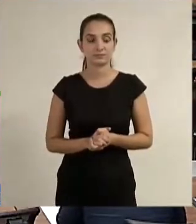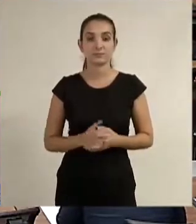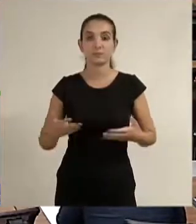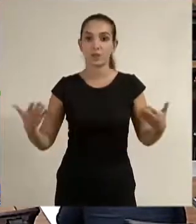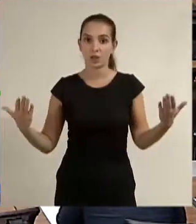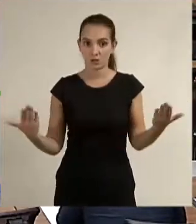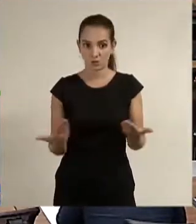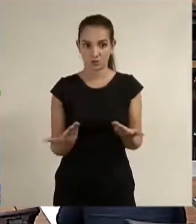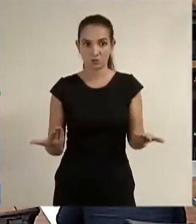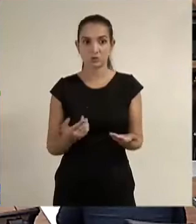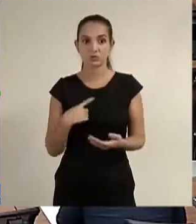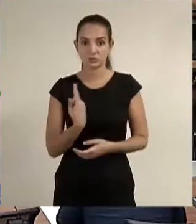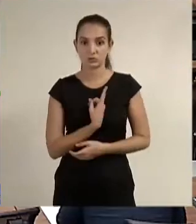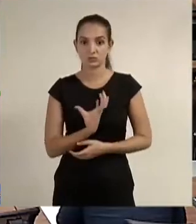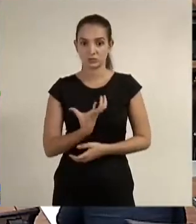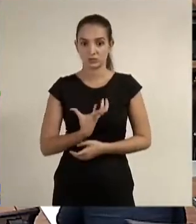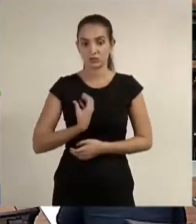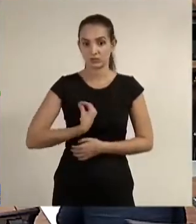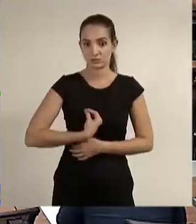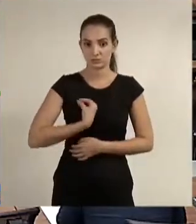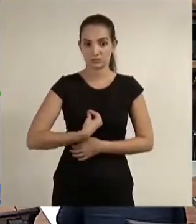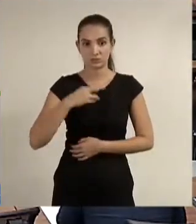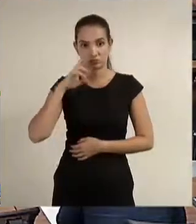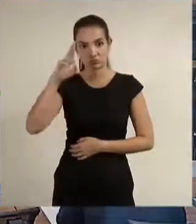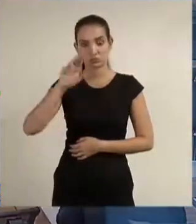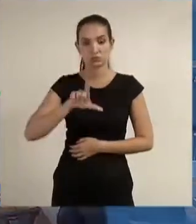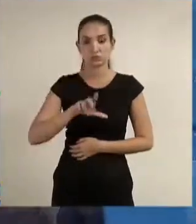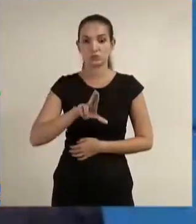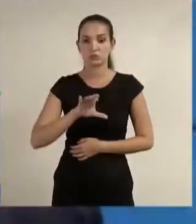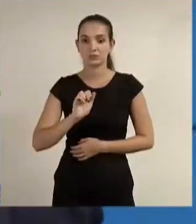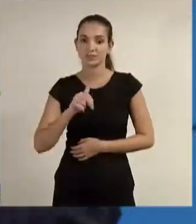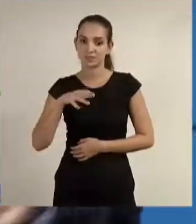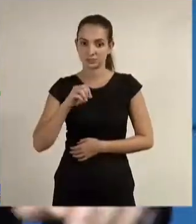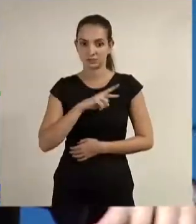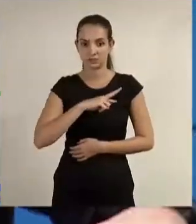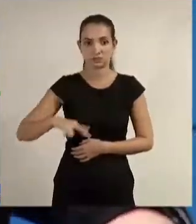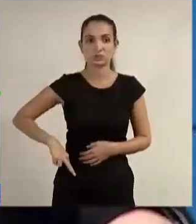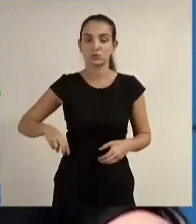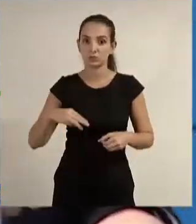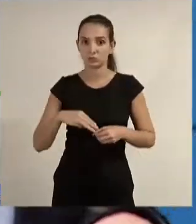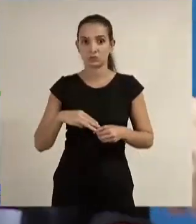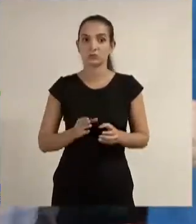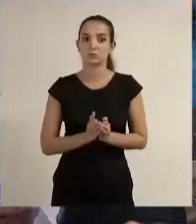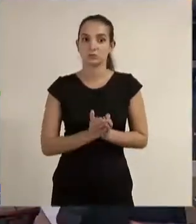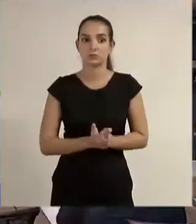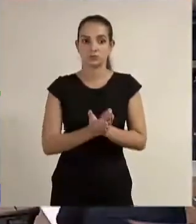Enquanto isso, registro a presença do senhor Luciano Costa, vereador do município de Corumbá. Seja bem-vindo.